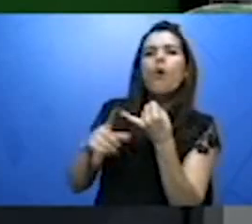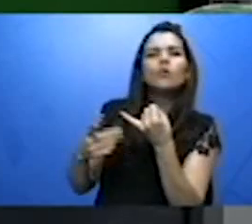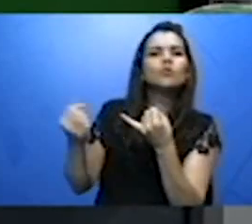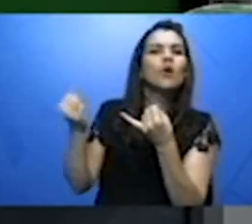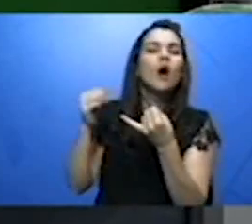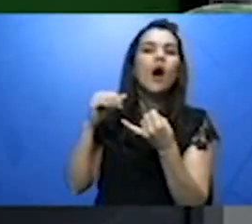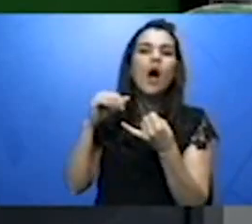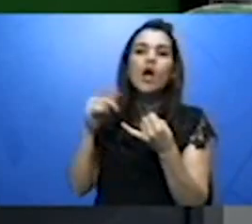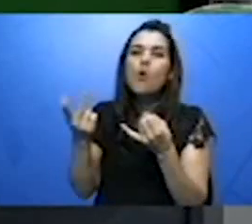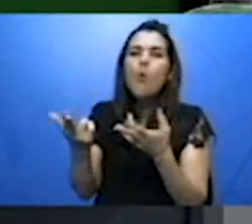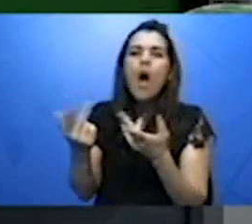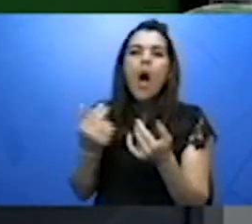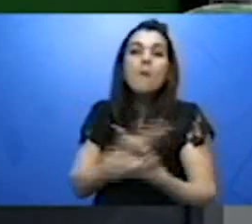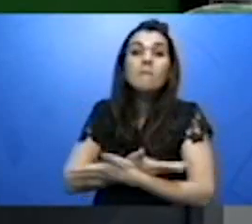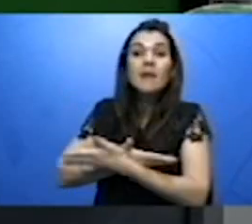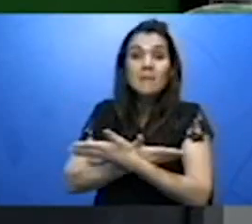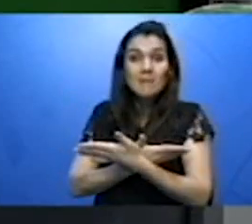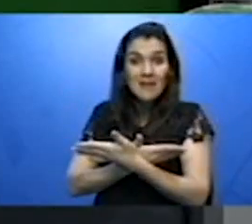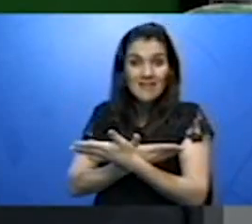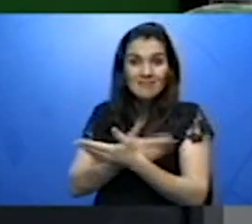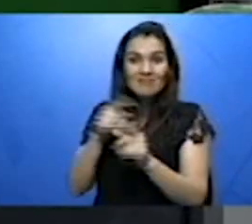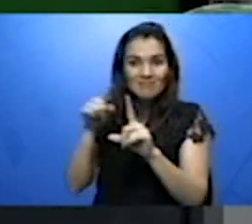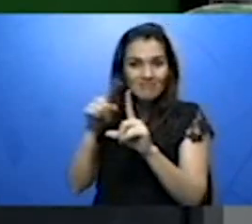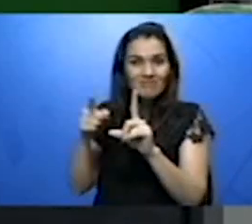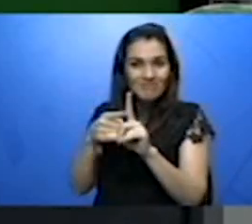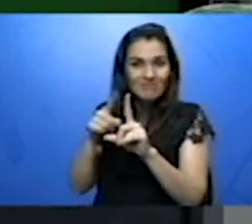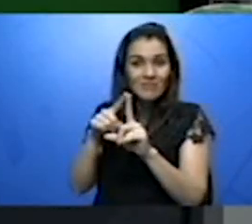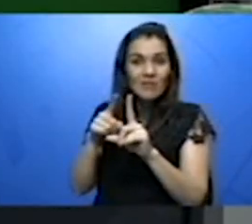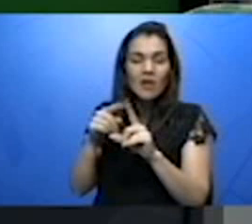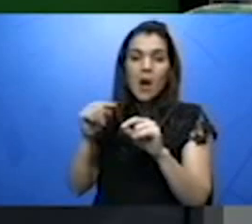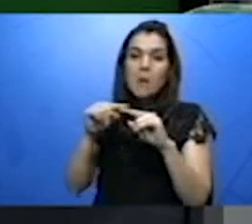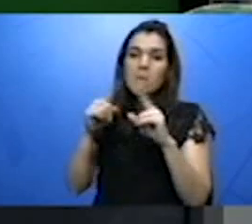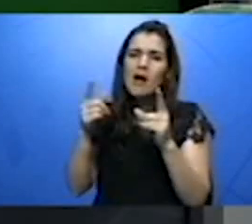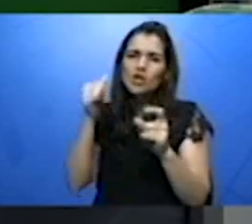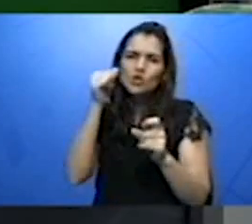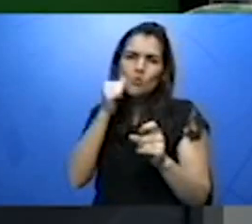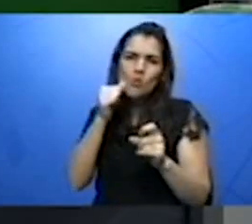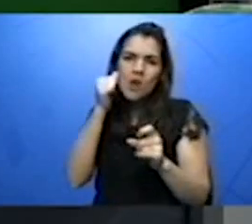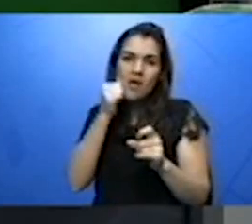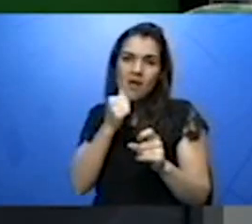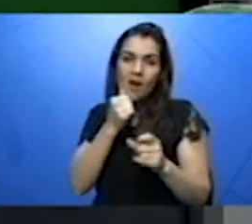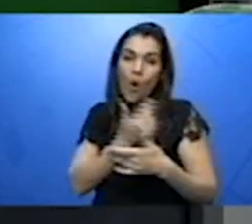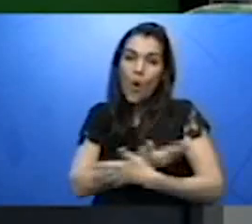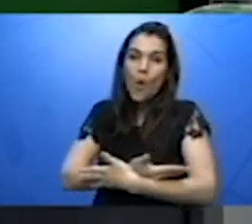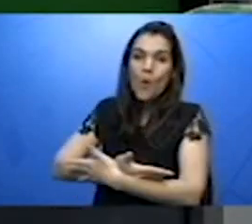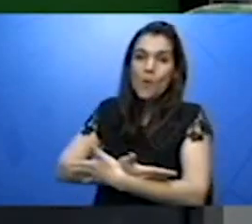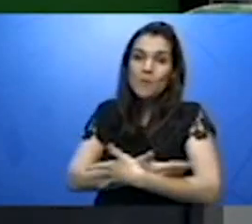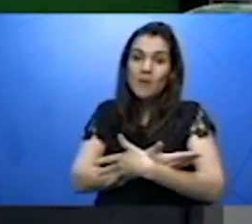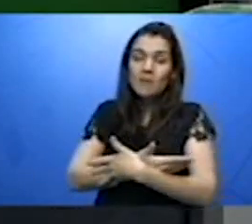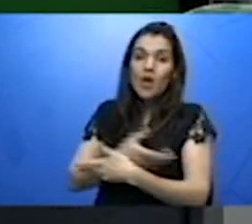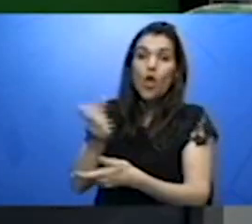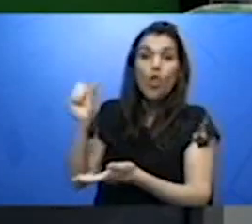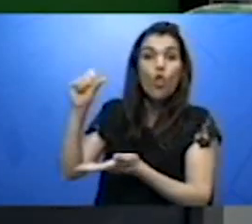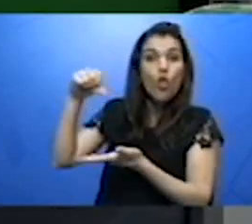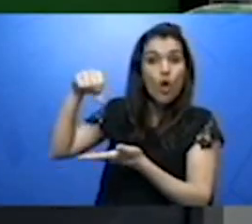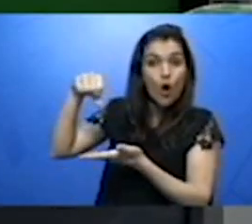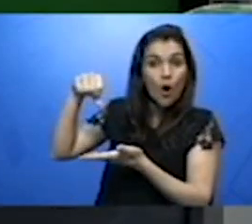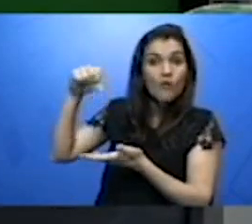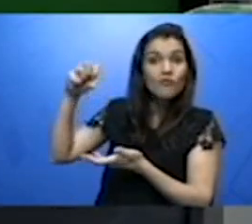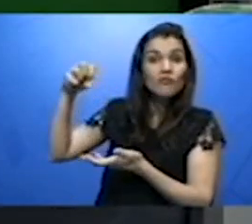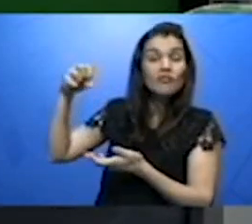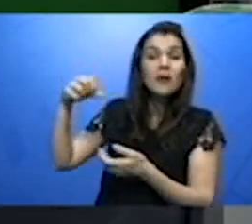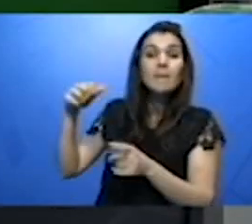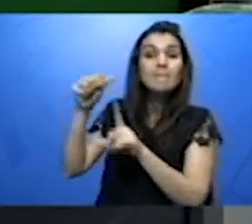para o nascimento né que nem um bebê na barriga da mãe aqui na barriga de uma mulher o bebezinho precisa ficar quanto tempo em